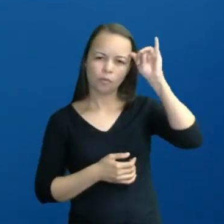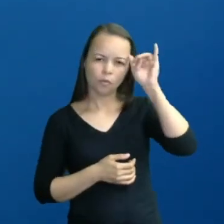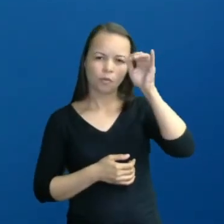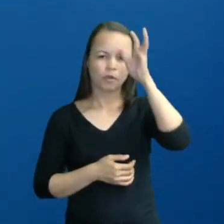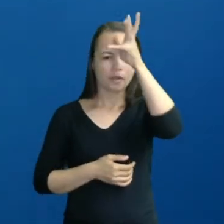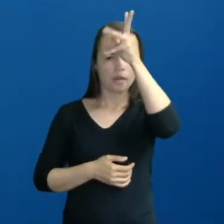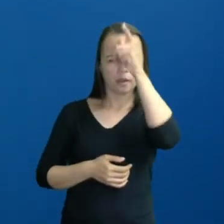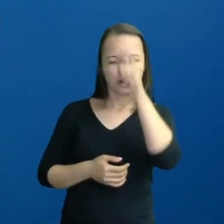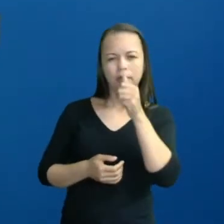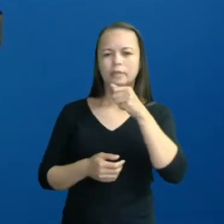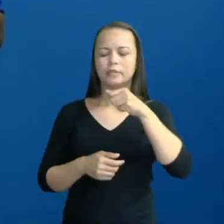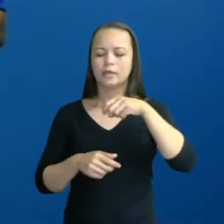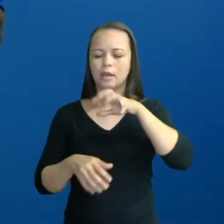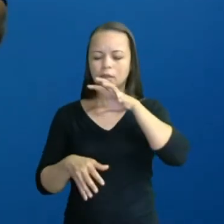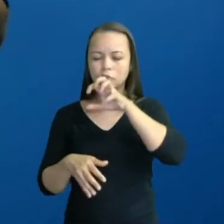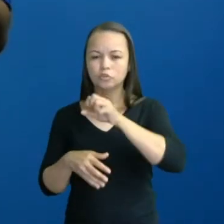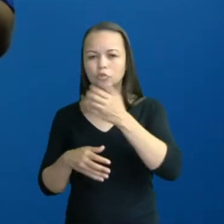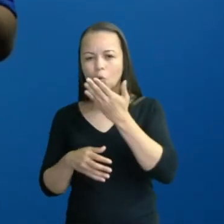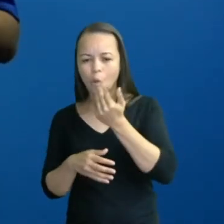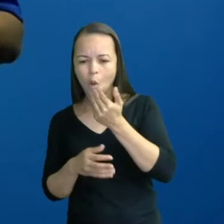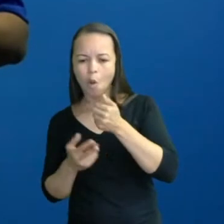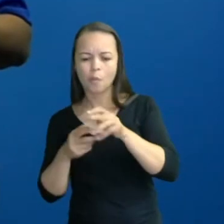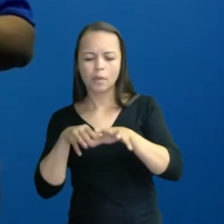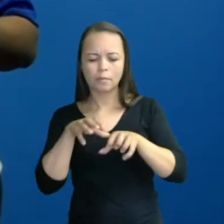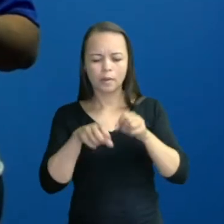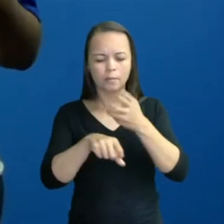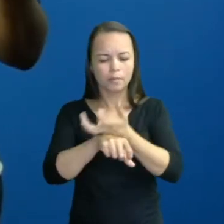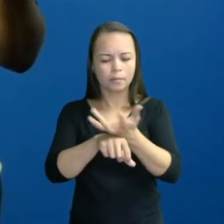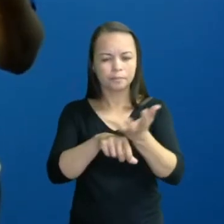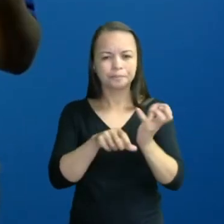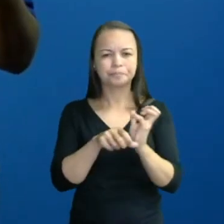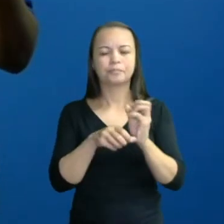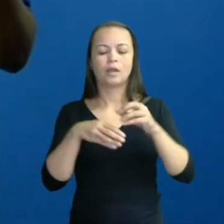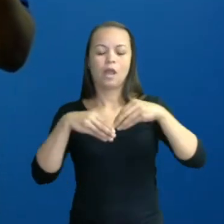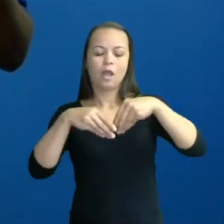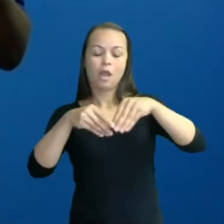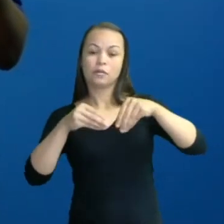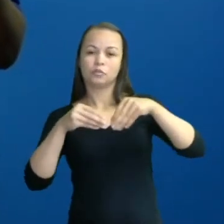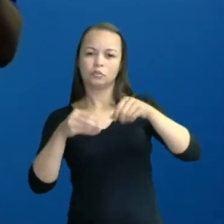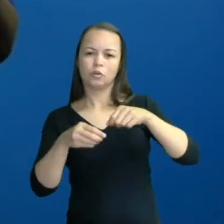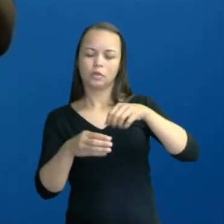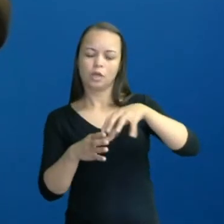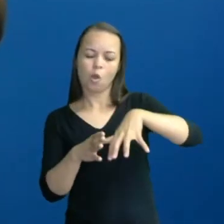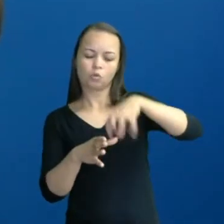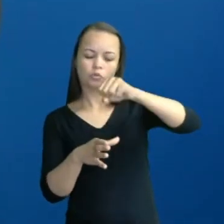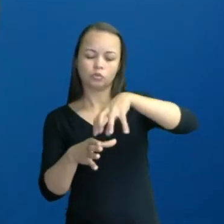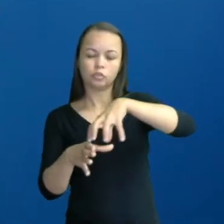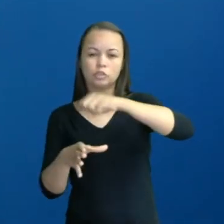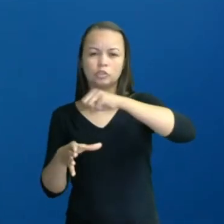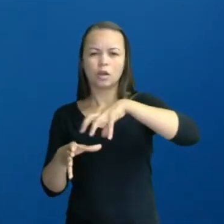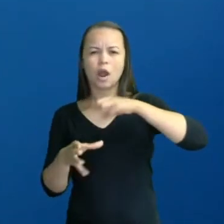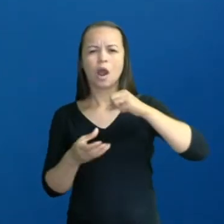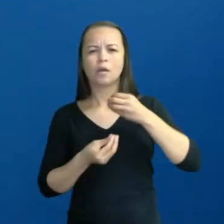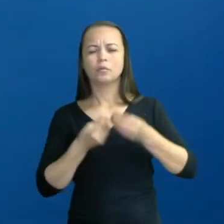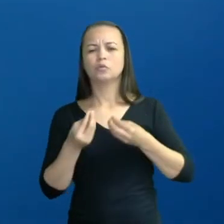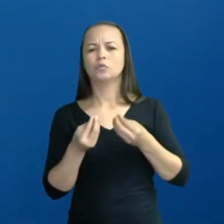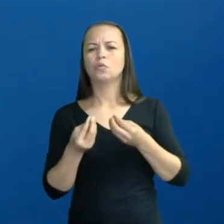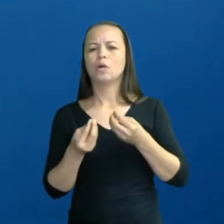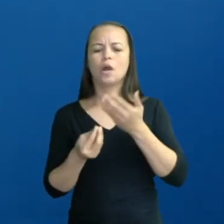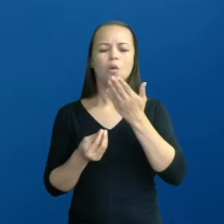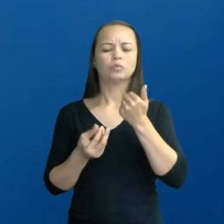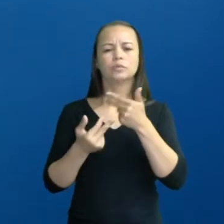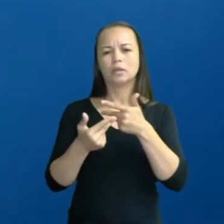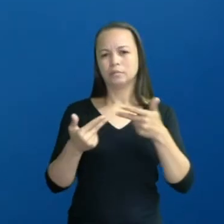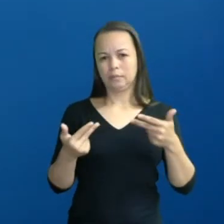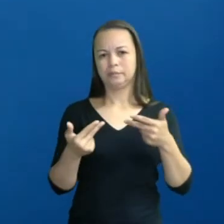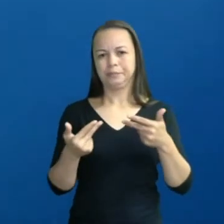galinha, eles comem. É do solo que nós tiramos o mantimento que nós